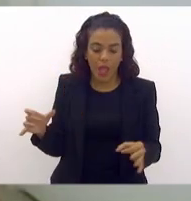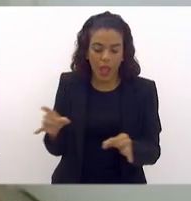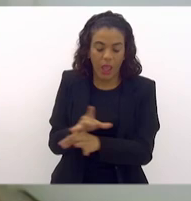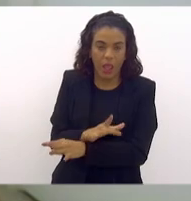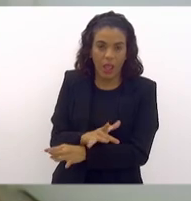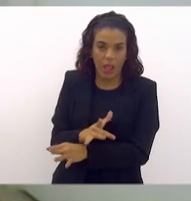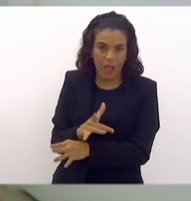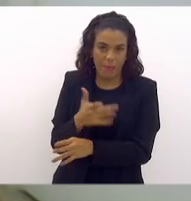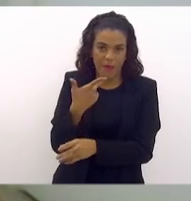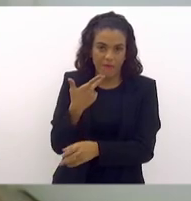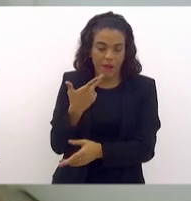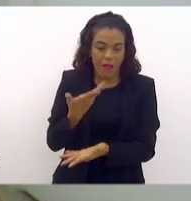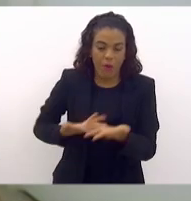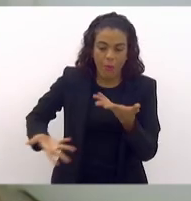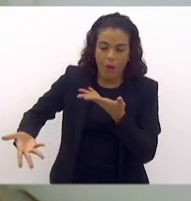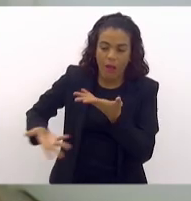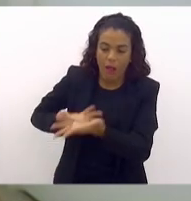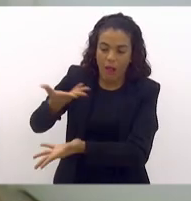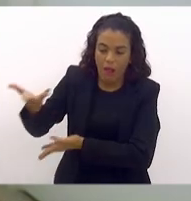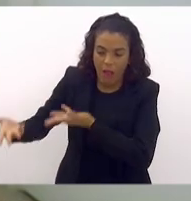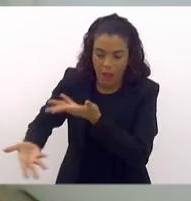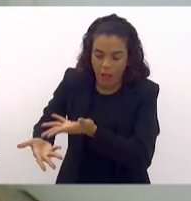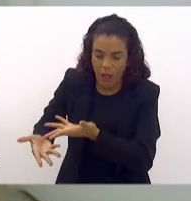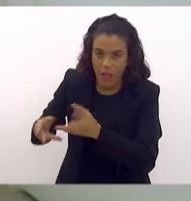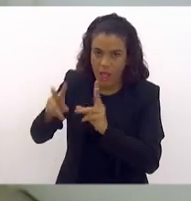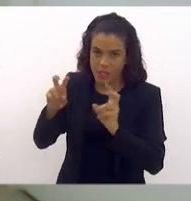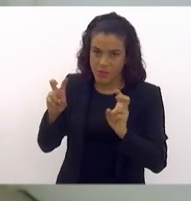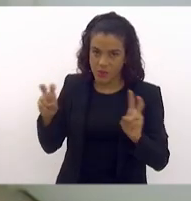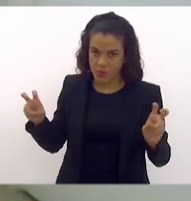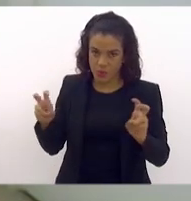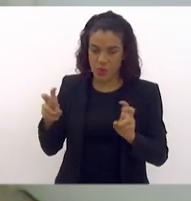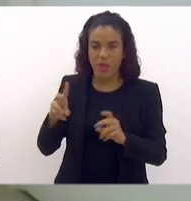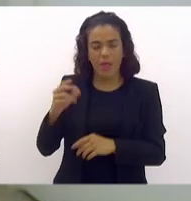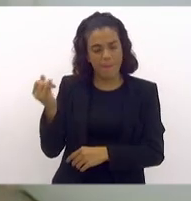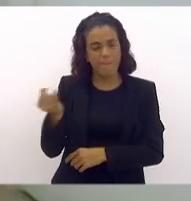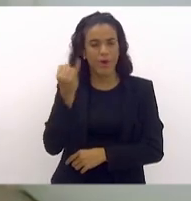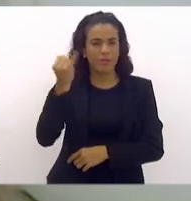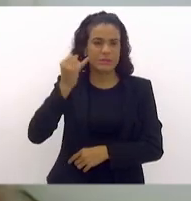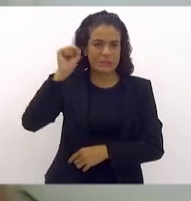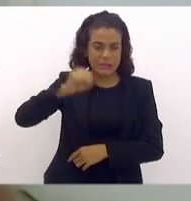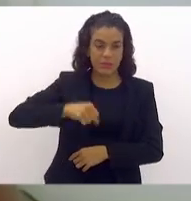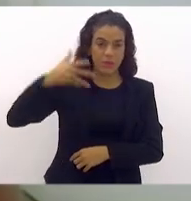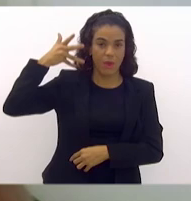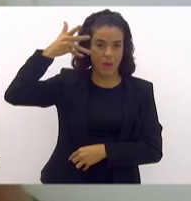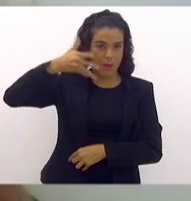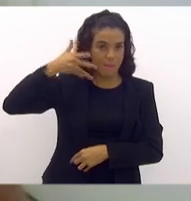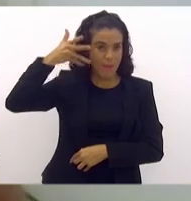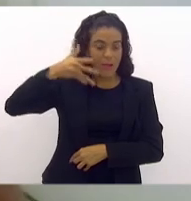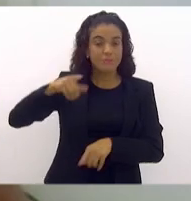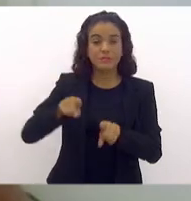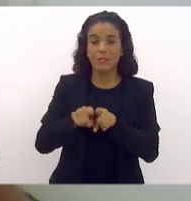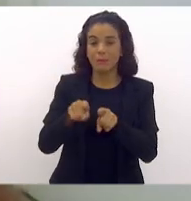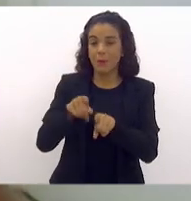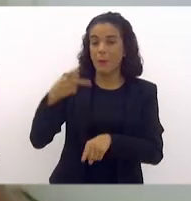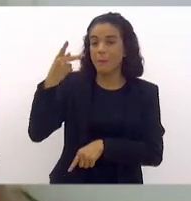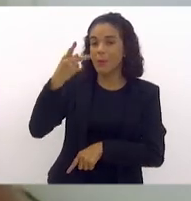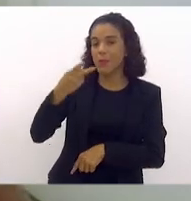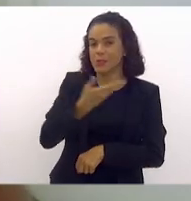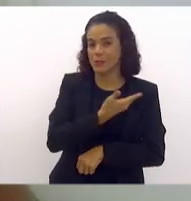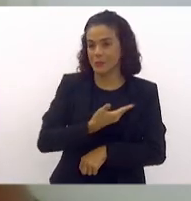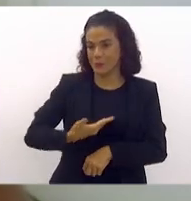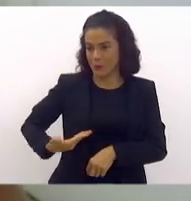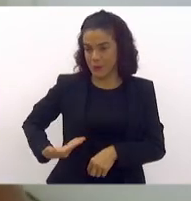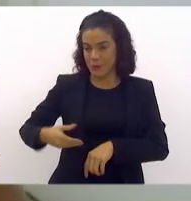de assunto. Então é fundamental, sim, não só uma palestra, mas pensar mesmo numa política pública